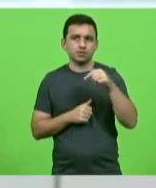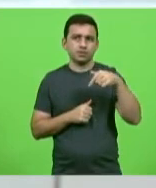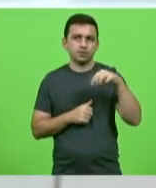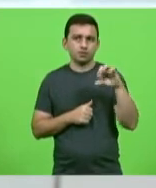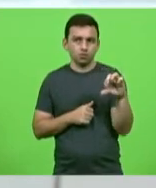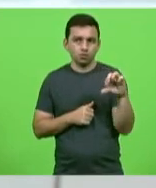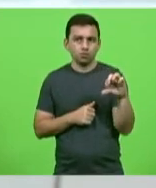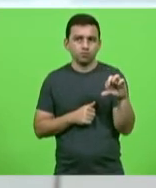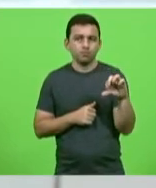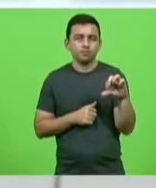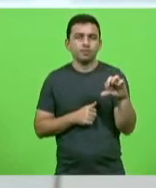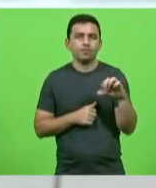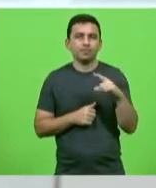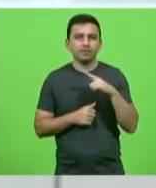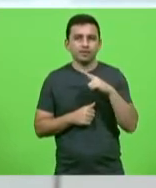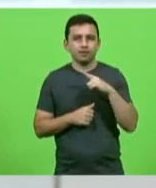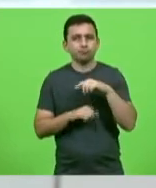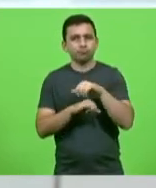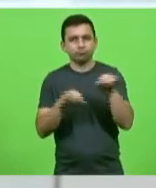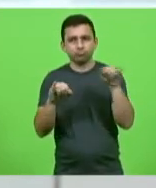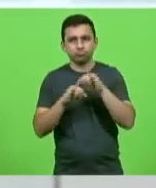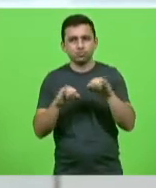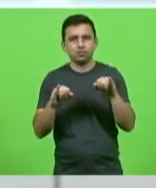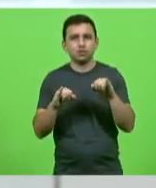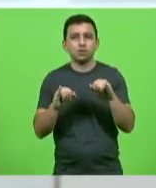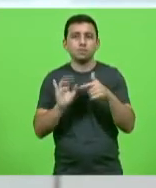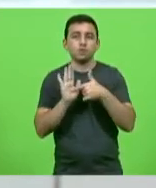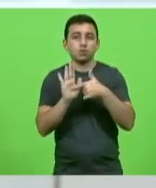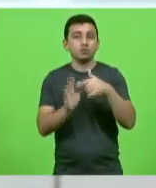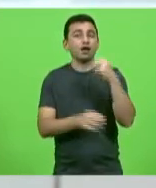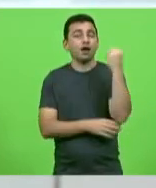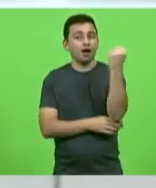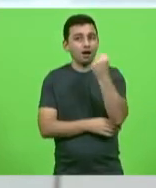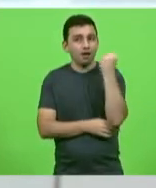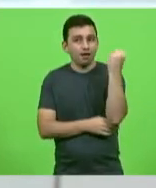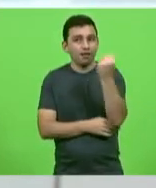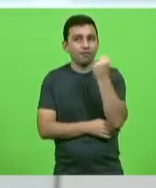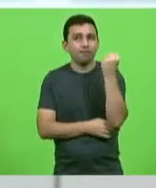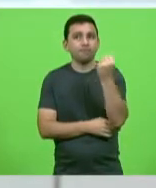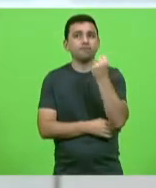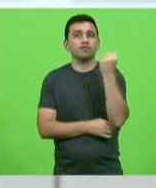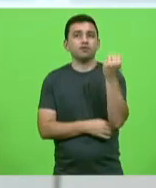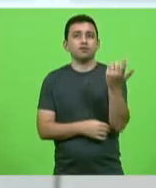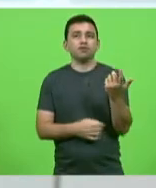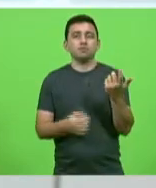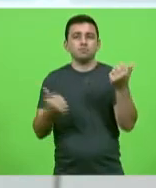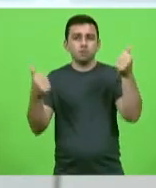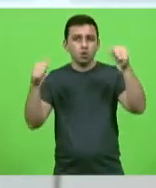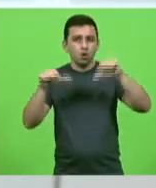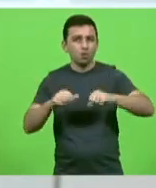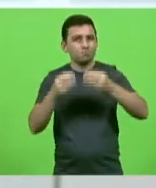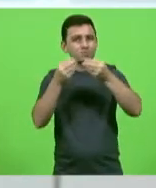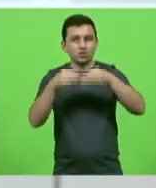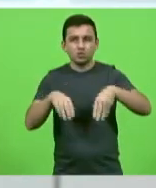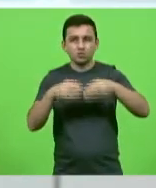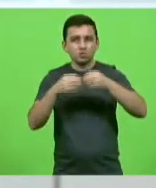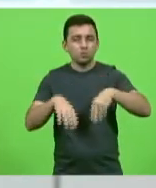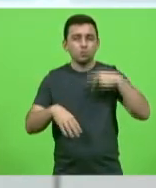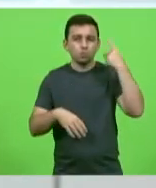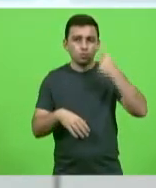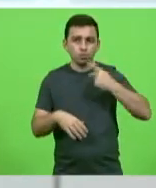cujos reflexos se está giram em graves e imensuráveis prejuízos a